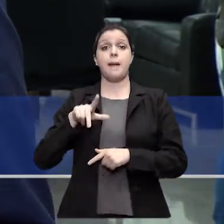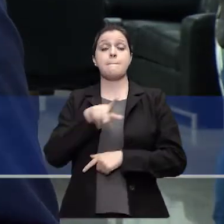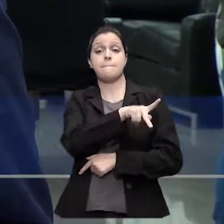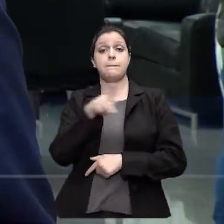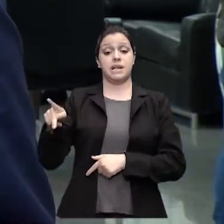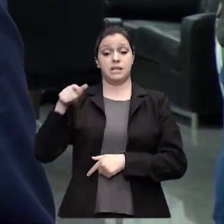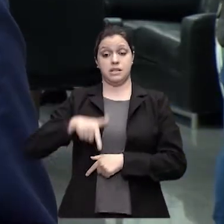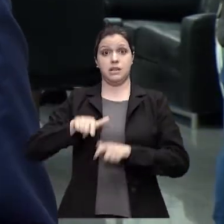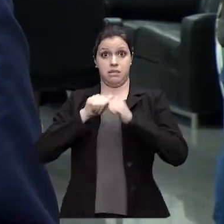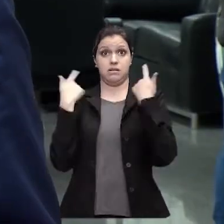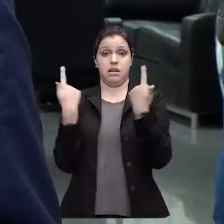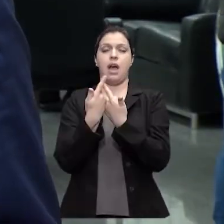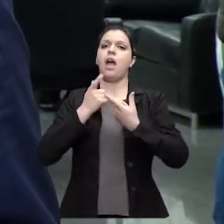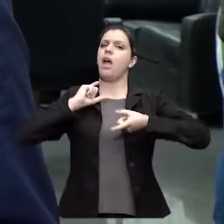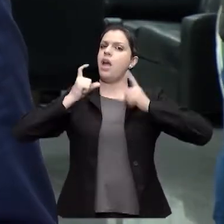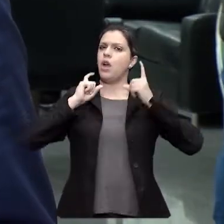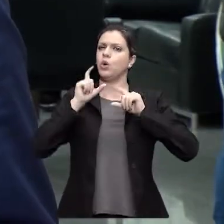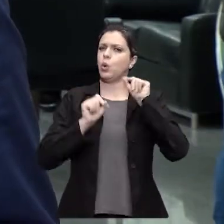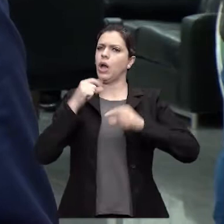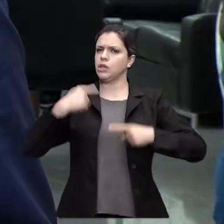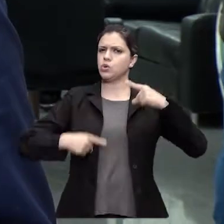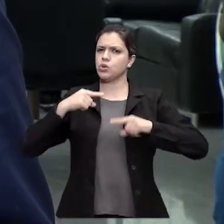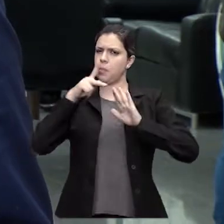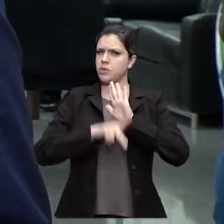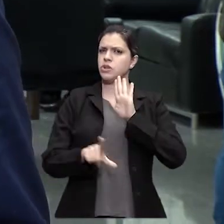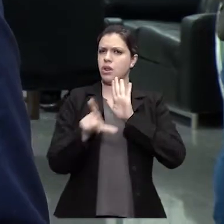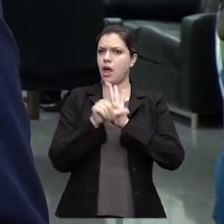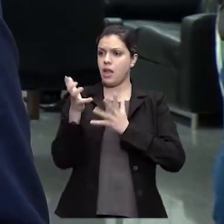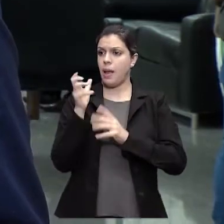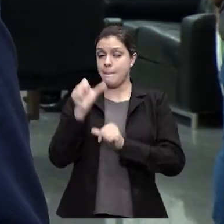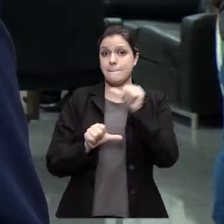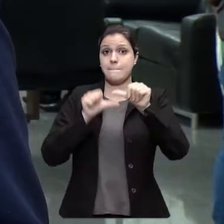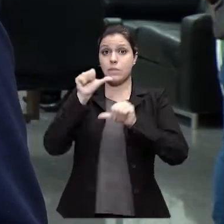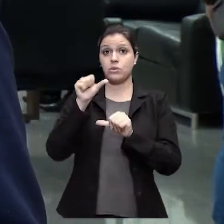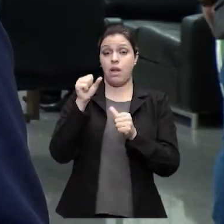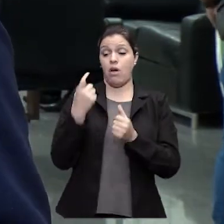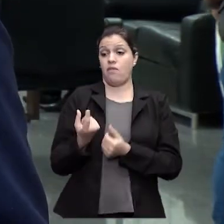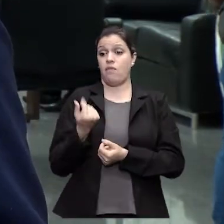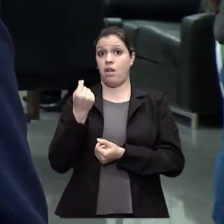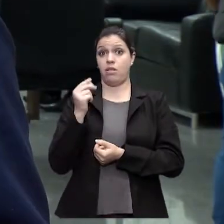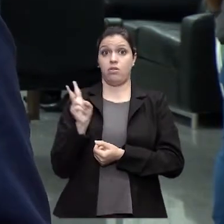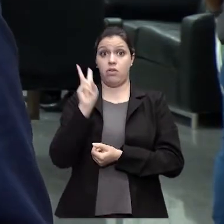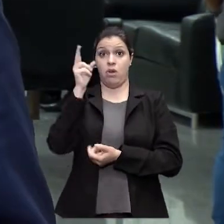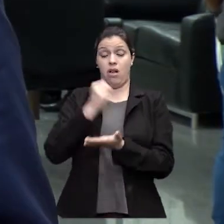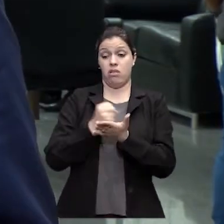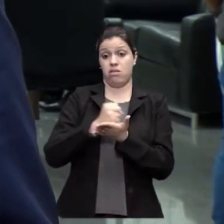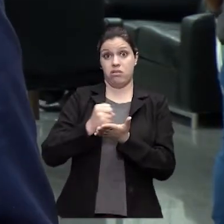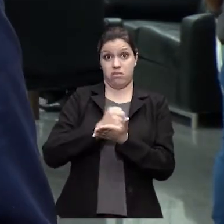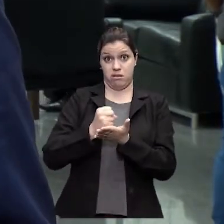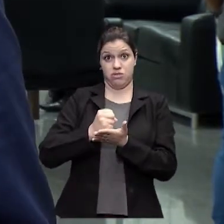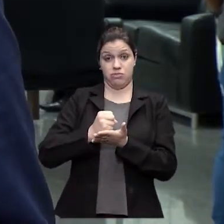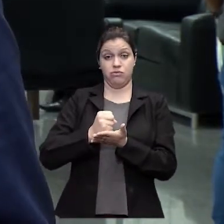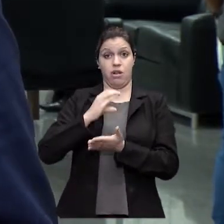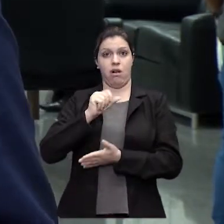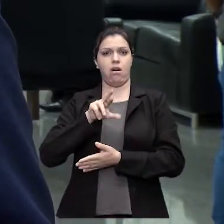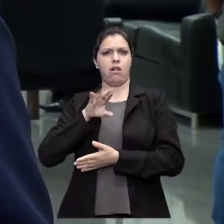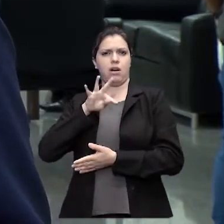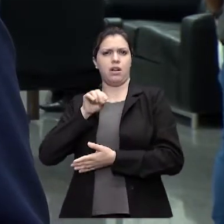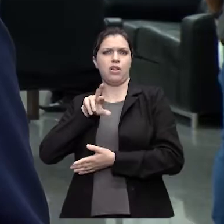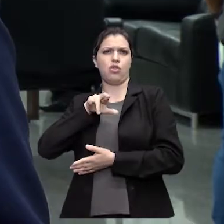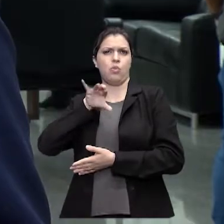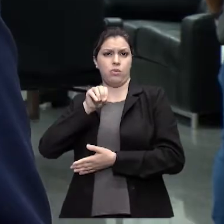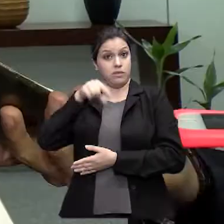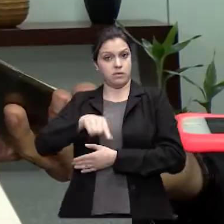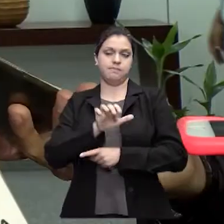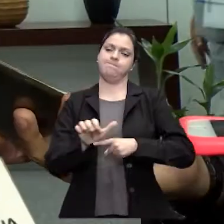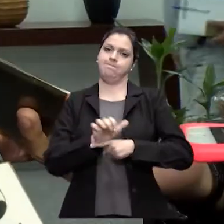o presidente da Assembleia Legislativa conduziu uma reunião para discutir um projeto de lei que visa a alteração dos valores cobrados a título de taxa cartorária no